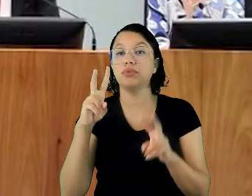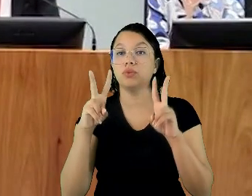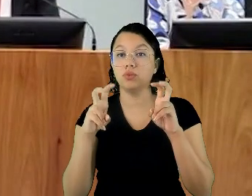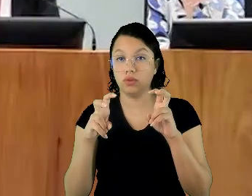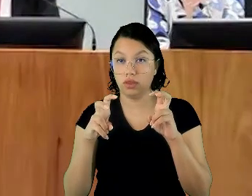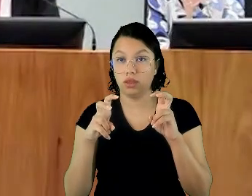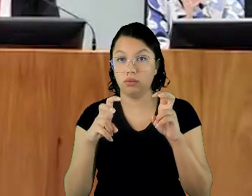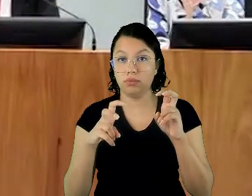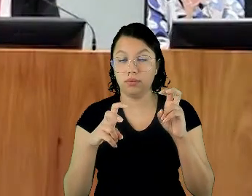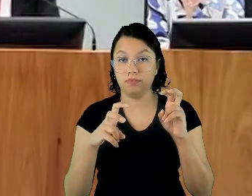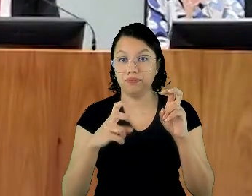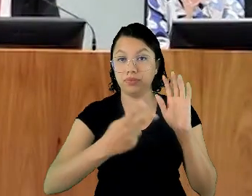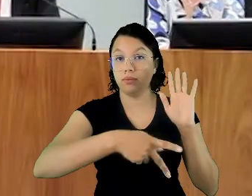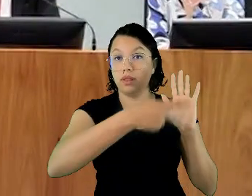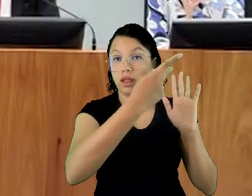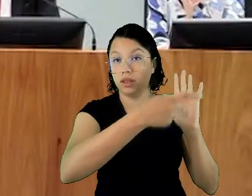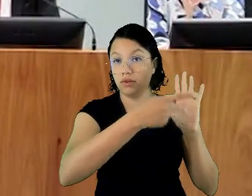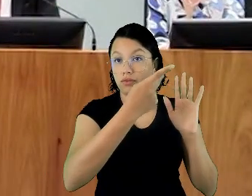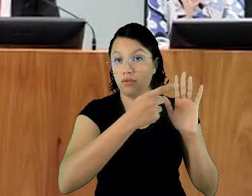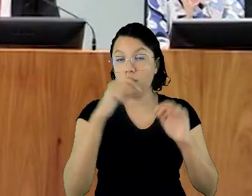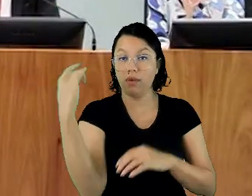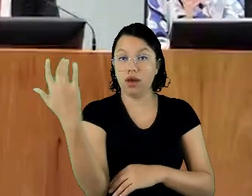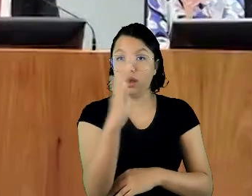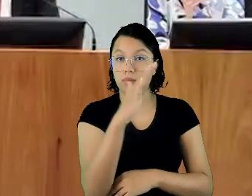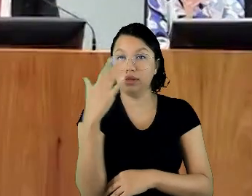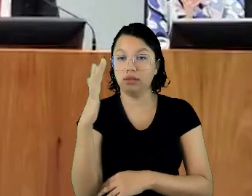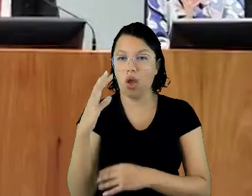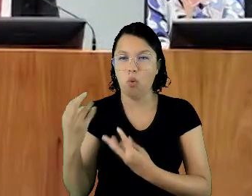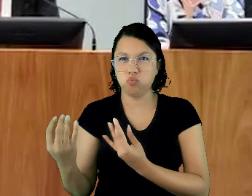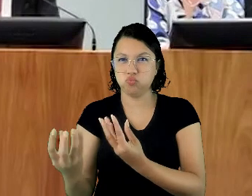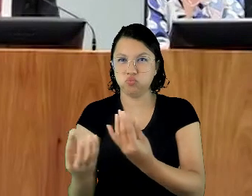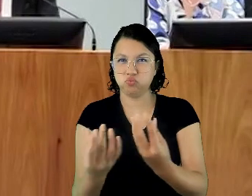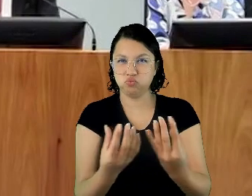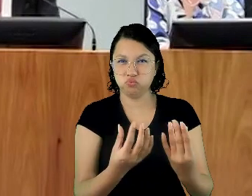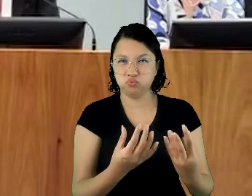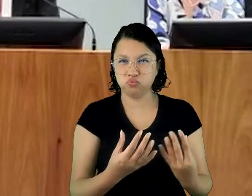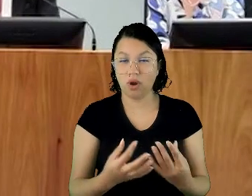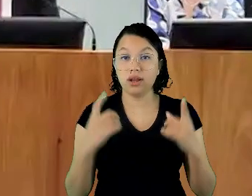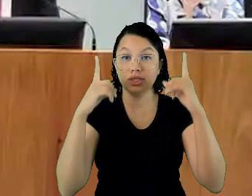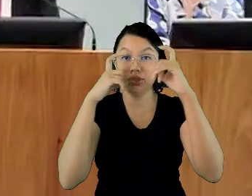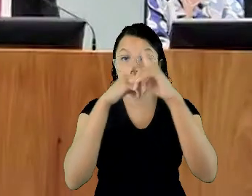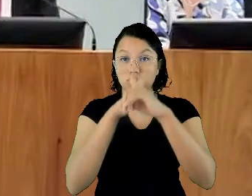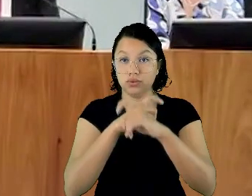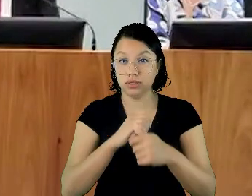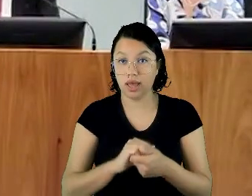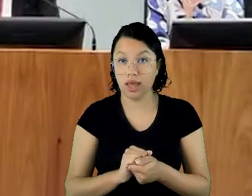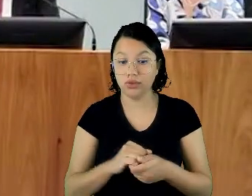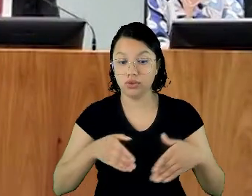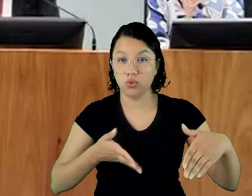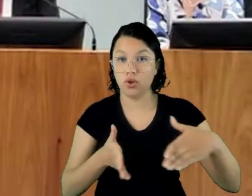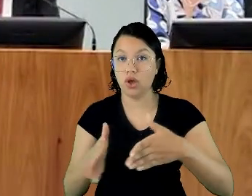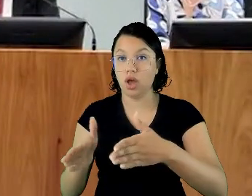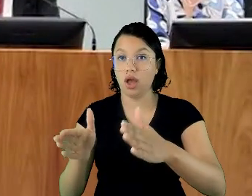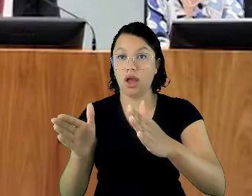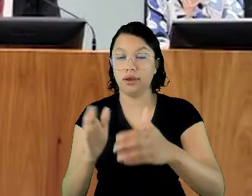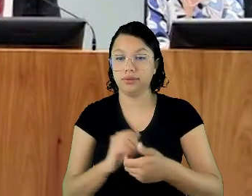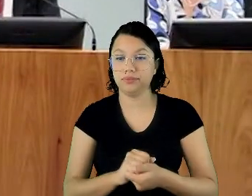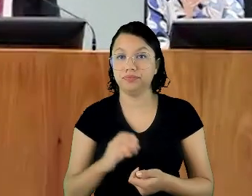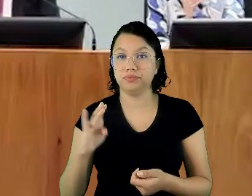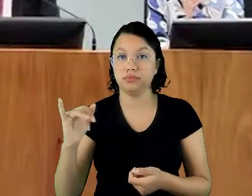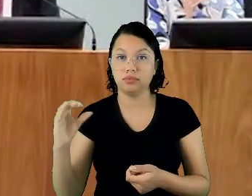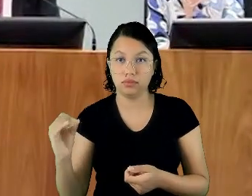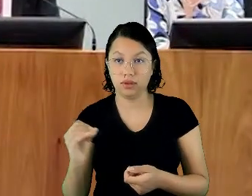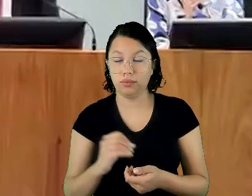dos incêndios florestais e os desafios da rota bioceânica. Eu vou fazer a apresentação aqui